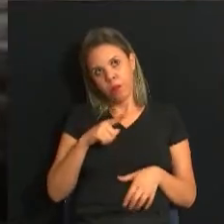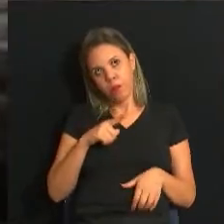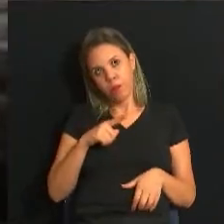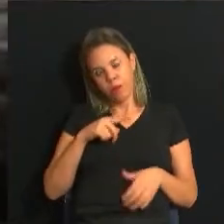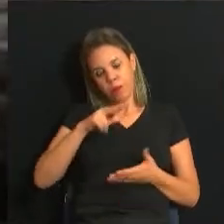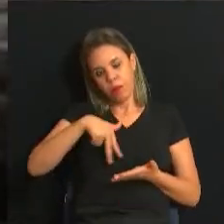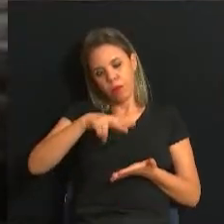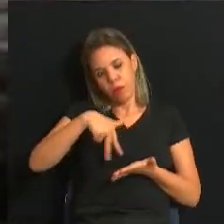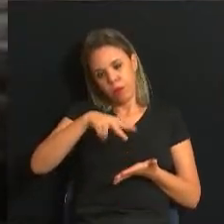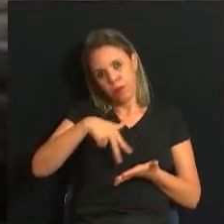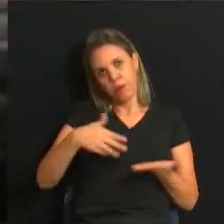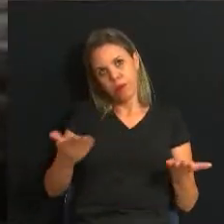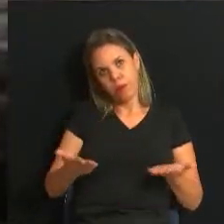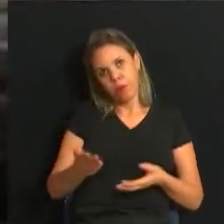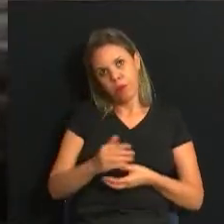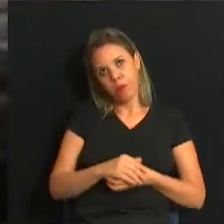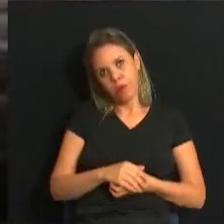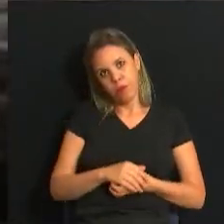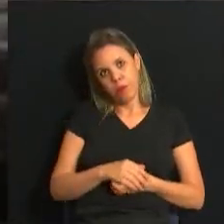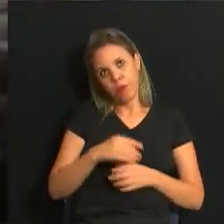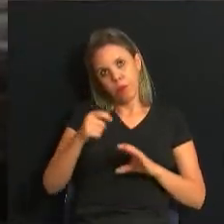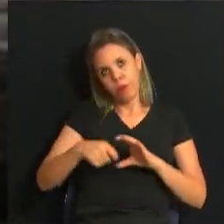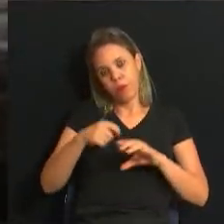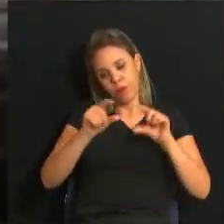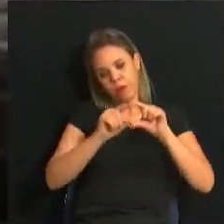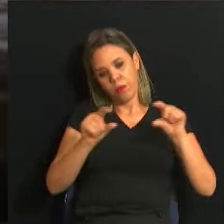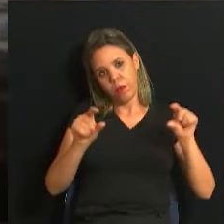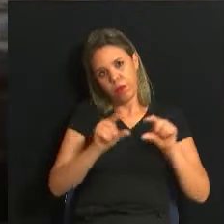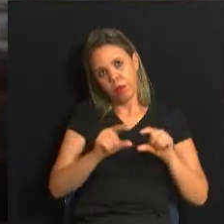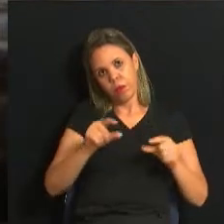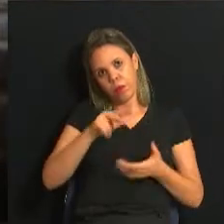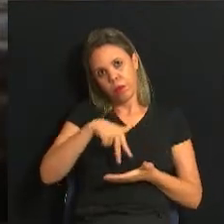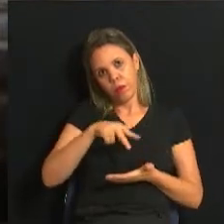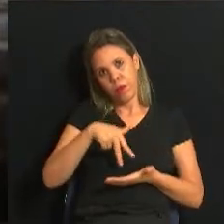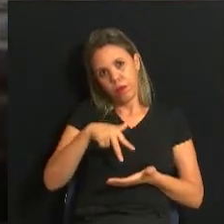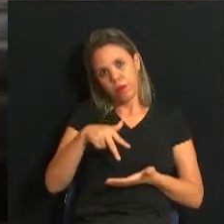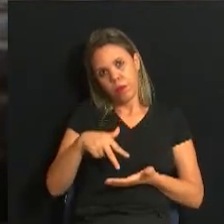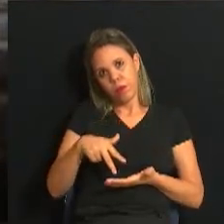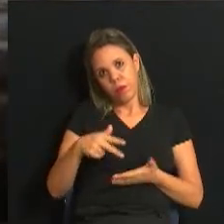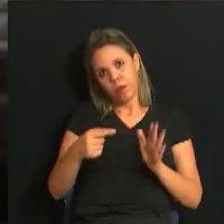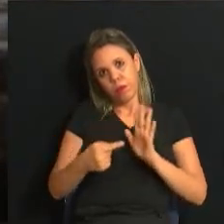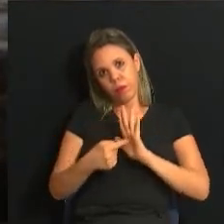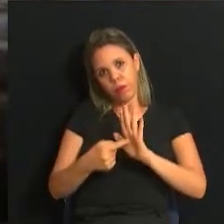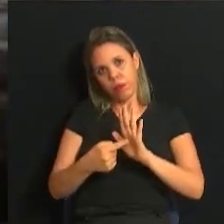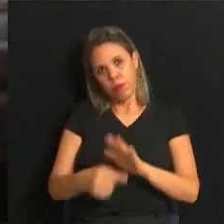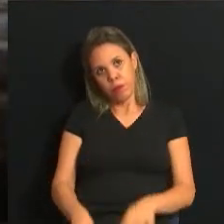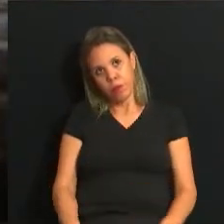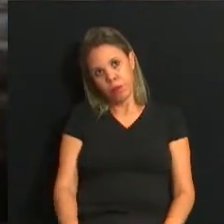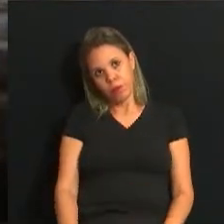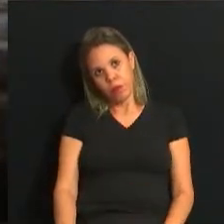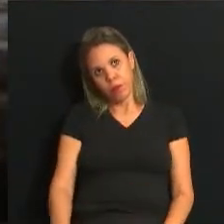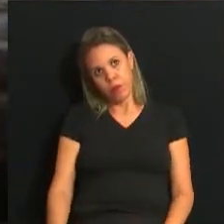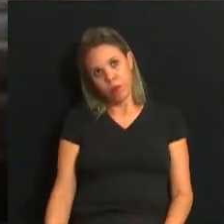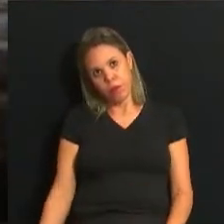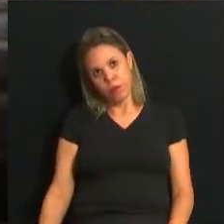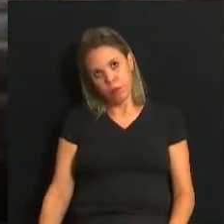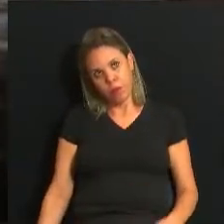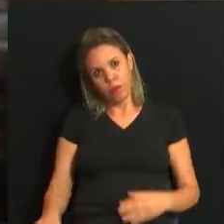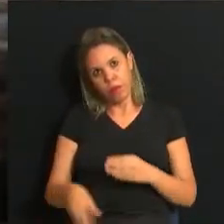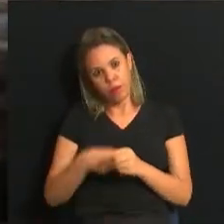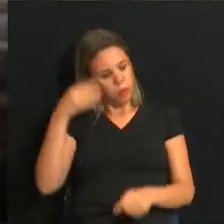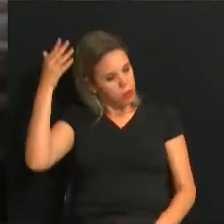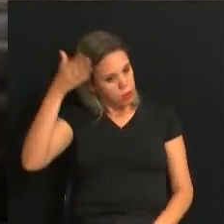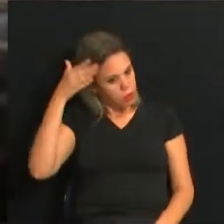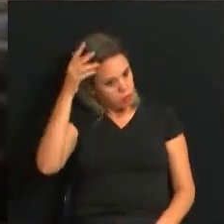dança, né? Hoje mesmo vocês gravaram um trechinho da gravação que a gente vai apresentar, que inclui aí a palestra da